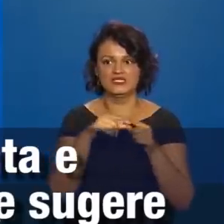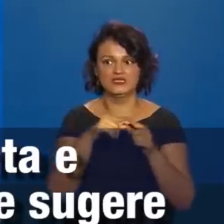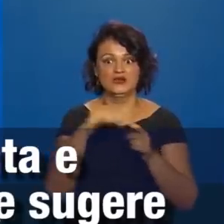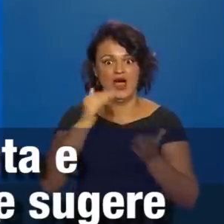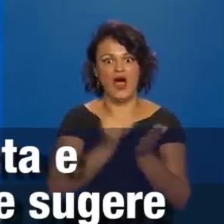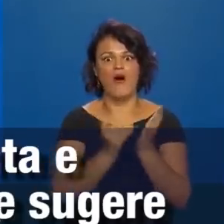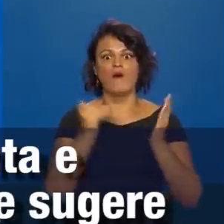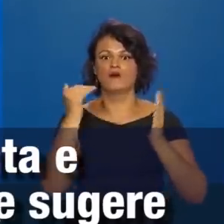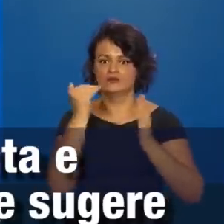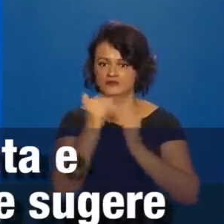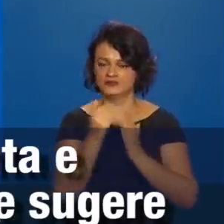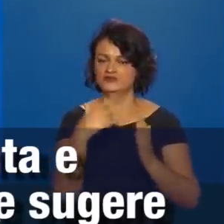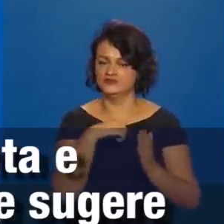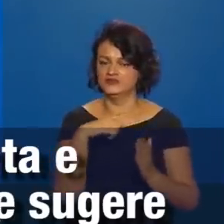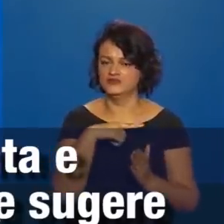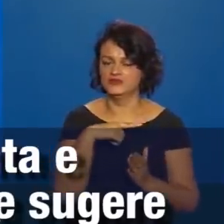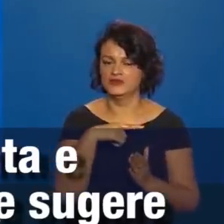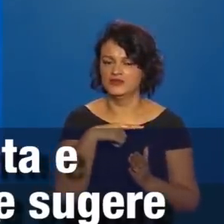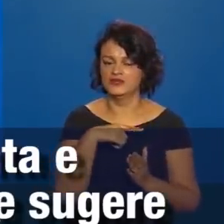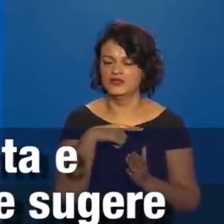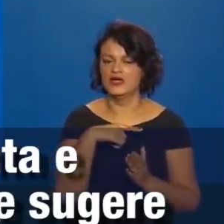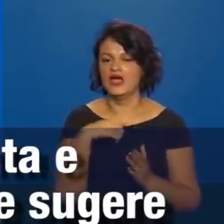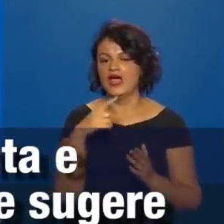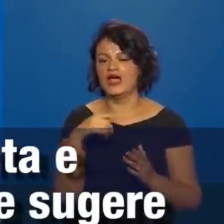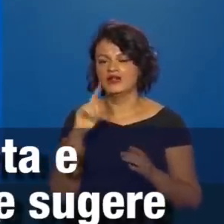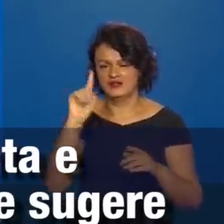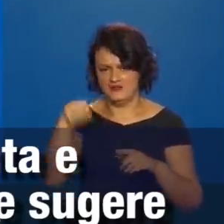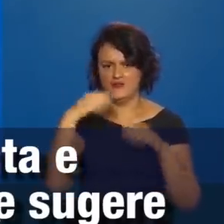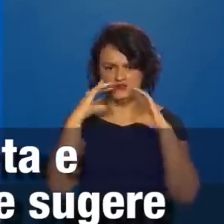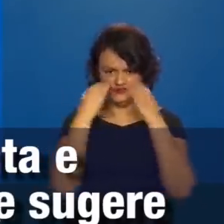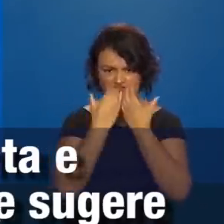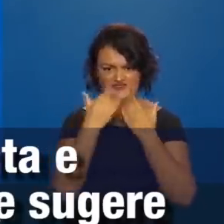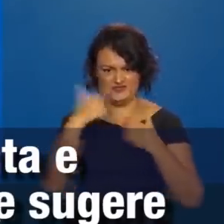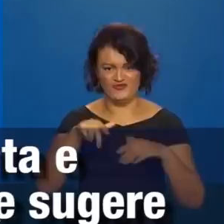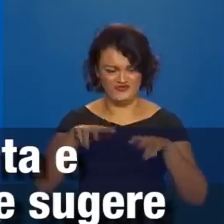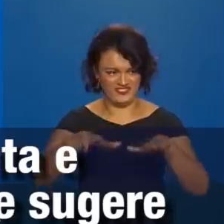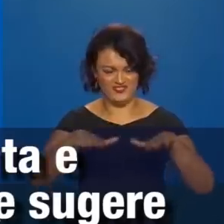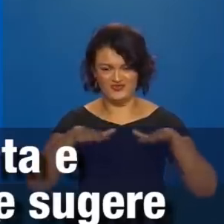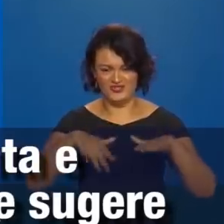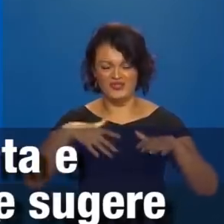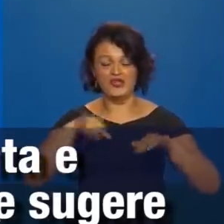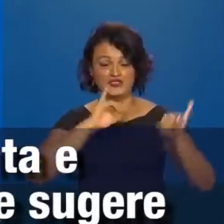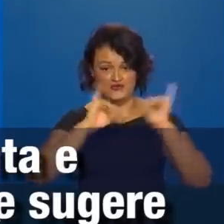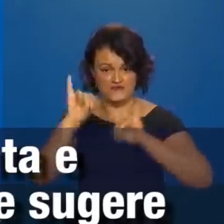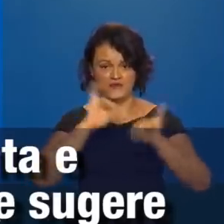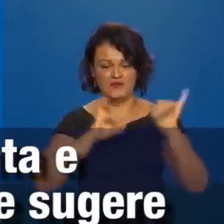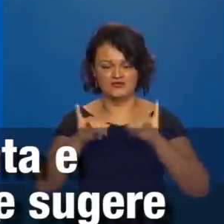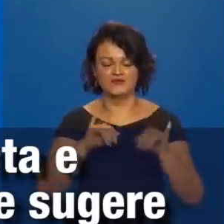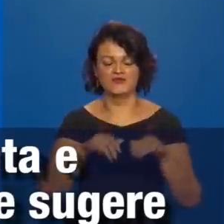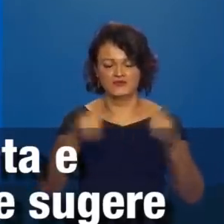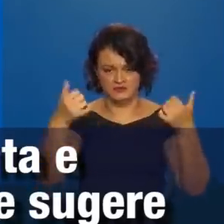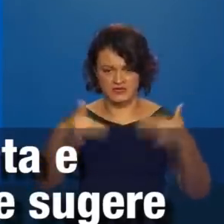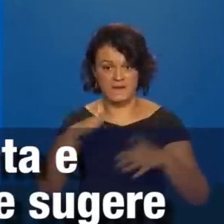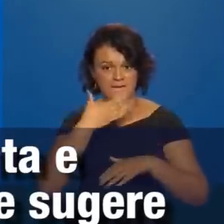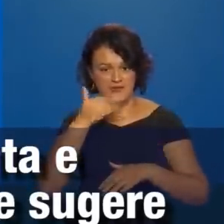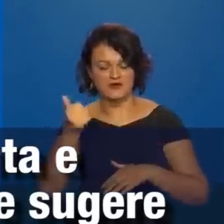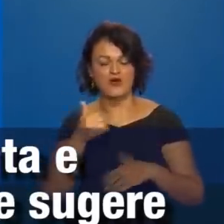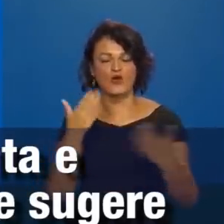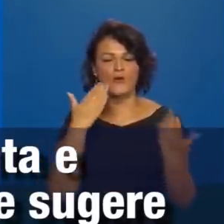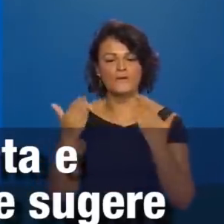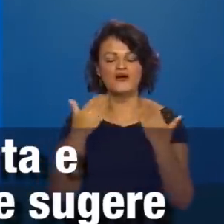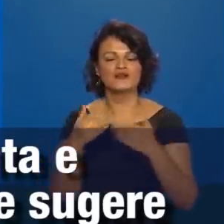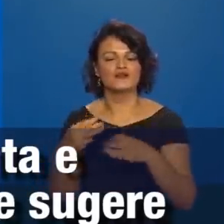elevado. Nas próximas coletivas, nós vamos trazer as informações comparando as